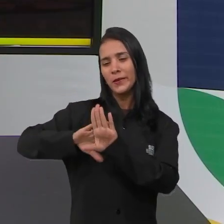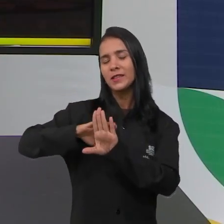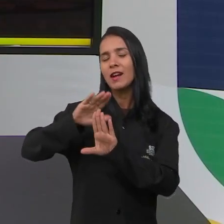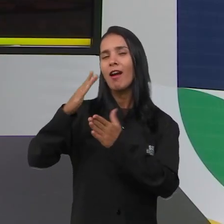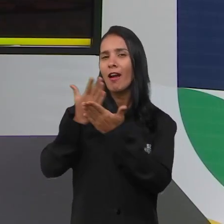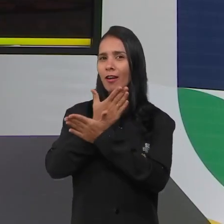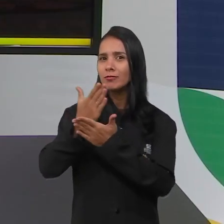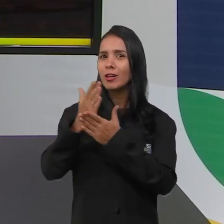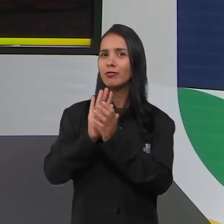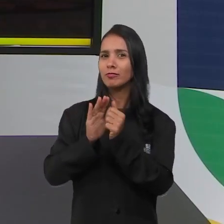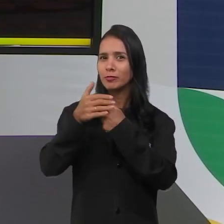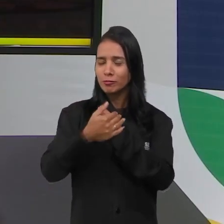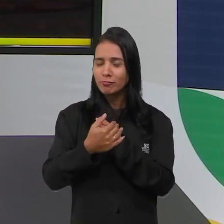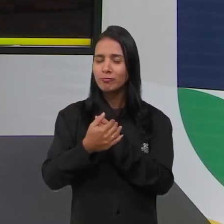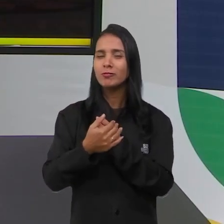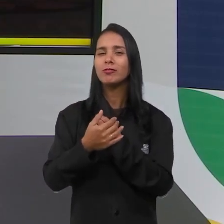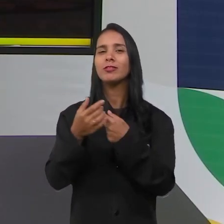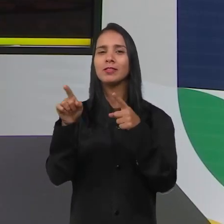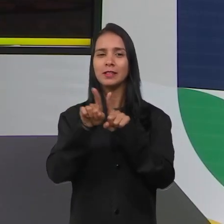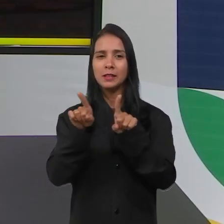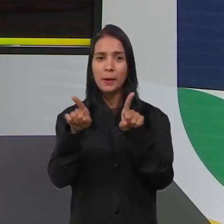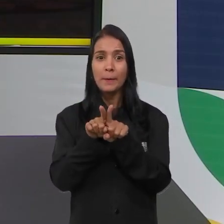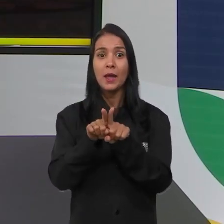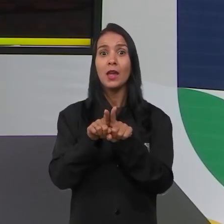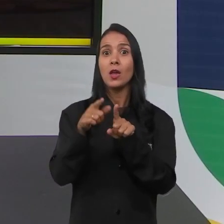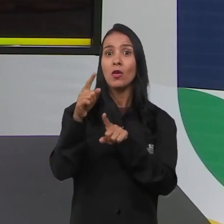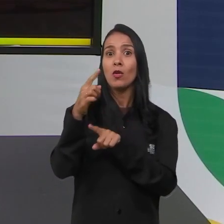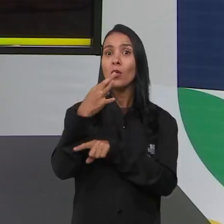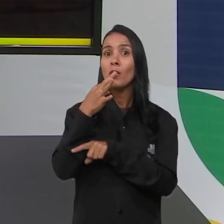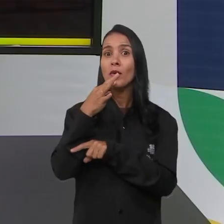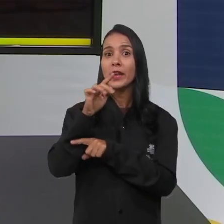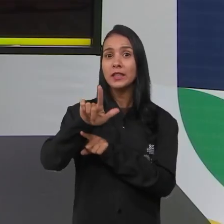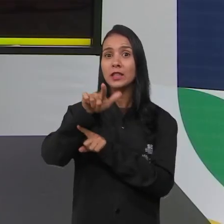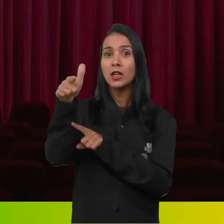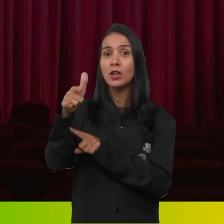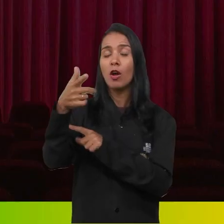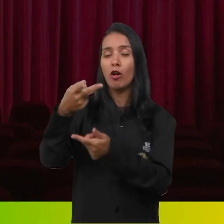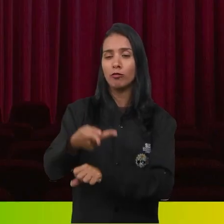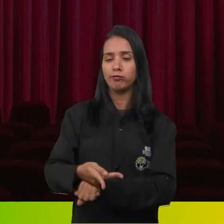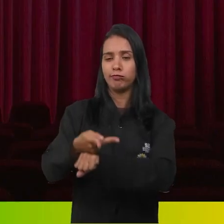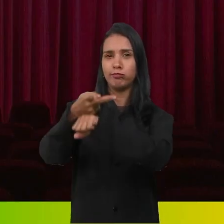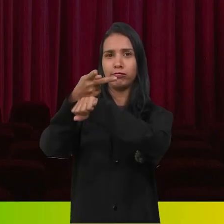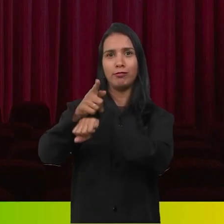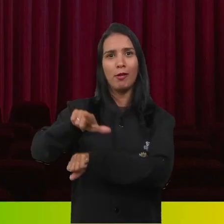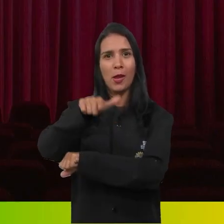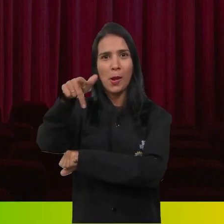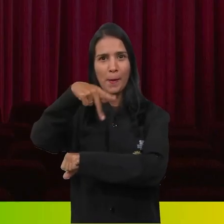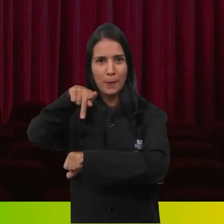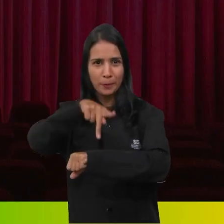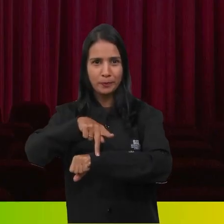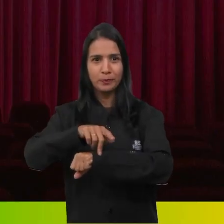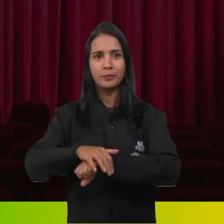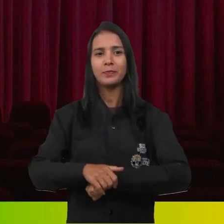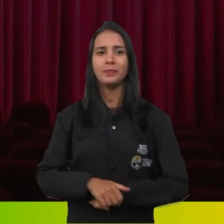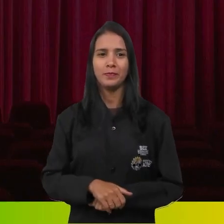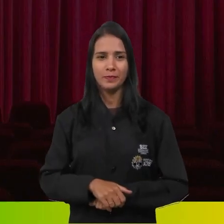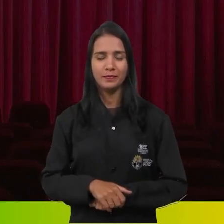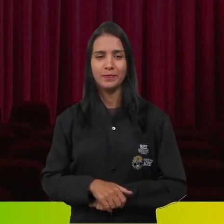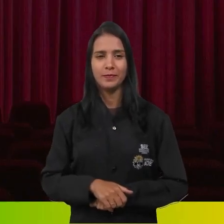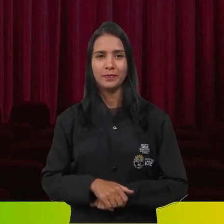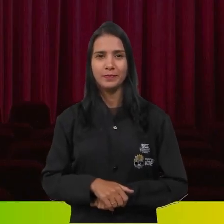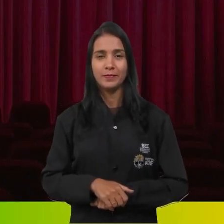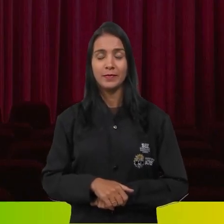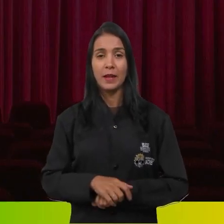foram reconhecidas internacionalmente. Veja aí na sua tela. Olha, antes disso eu vou falar para você